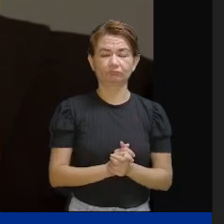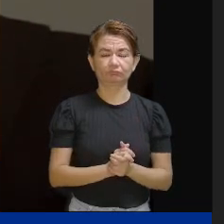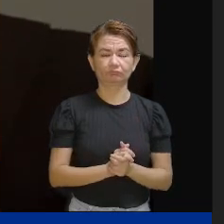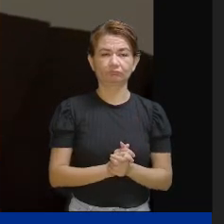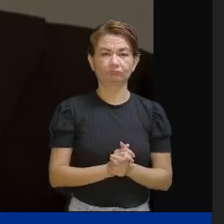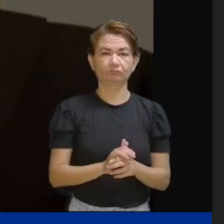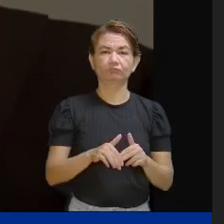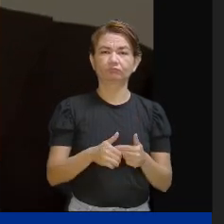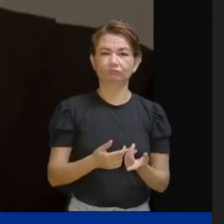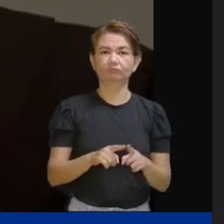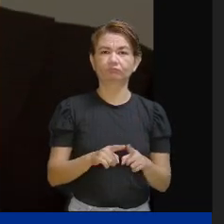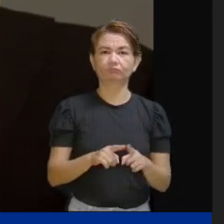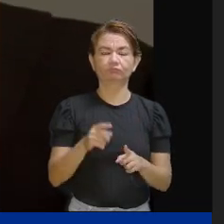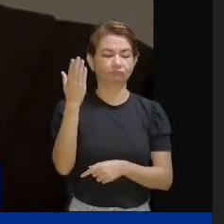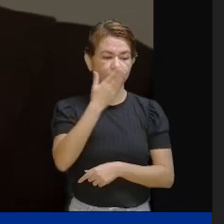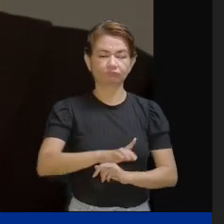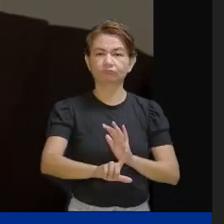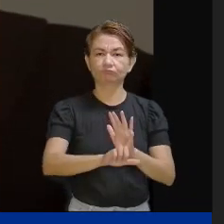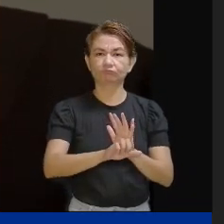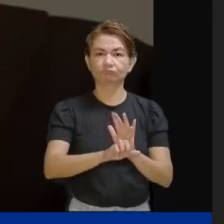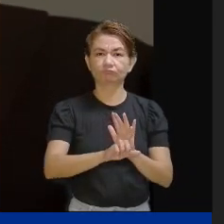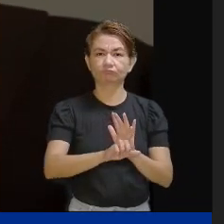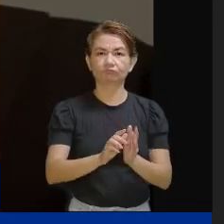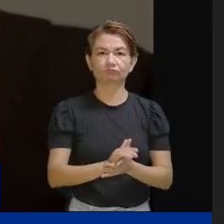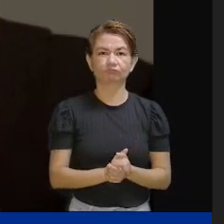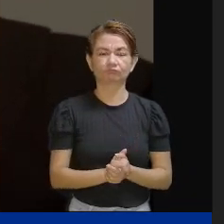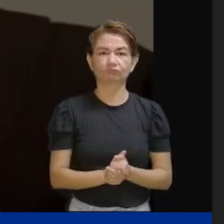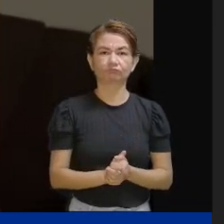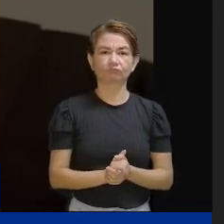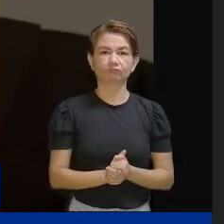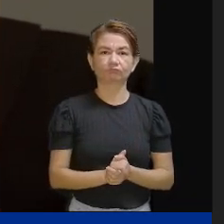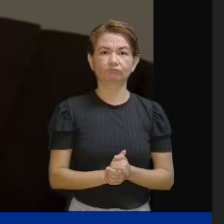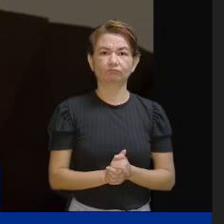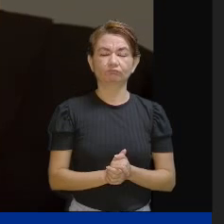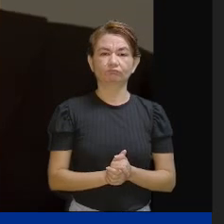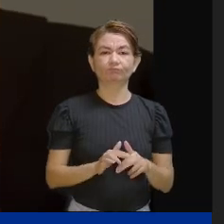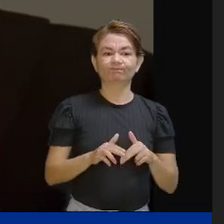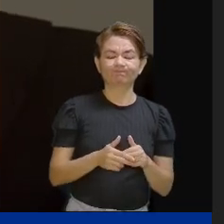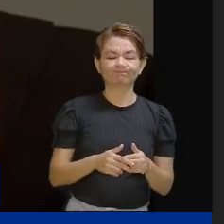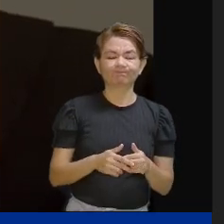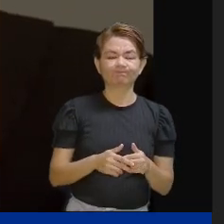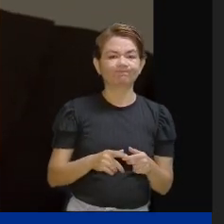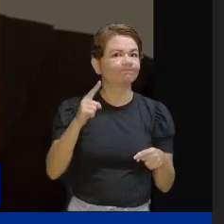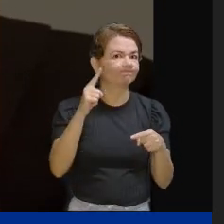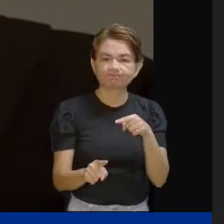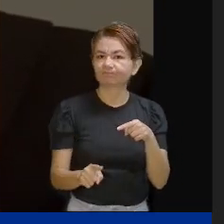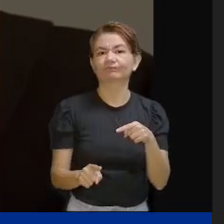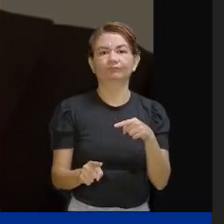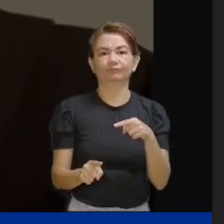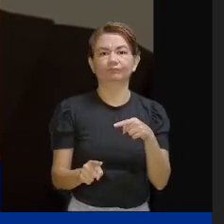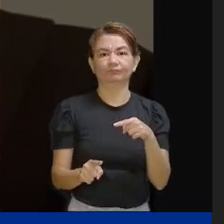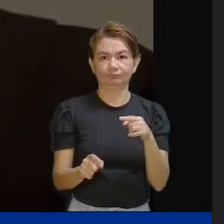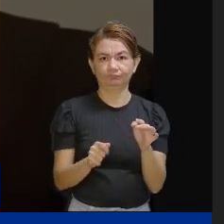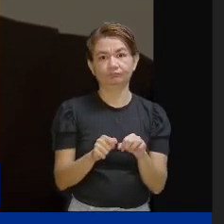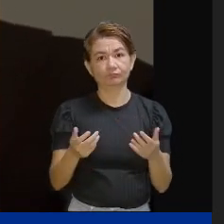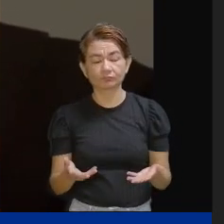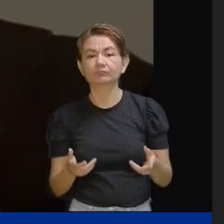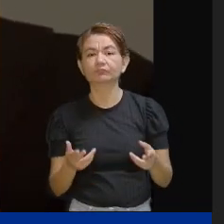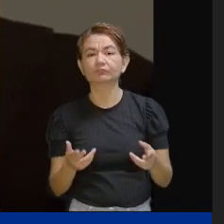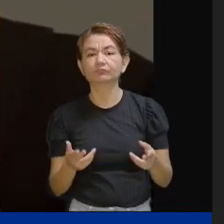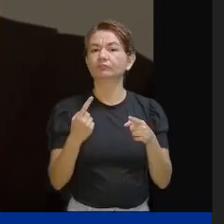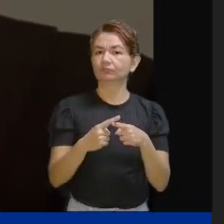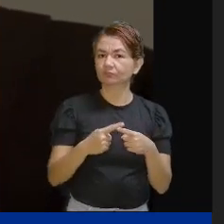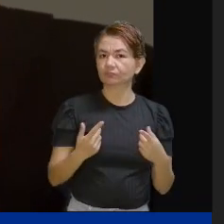realidade fático-probatória legal, imputação de prática de conduta vedada à hora recorrida. Por tais